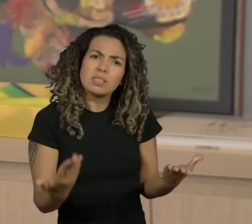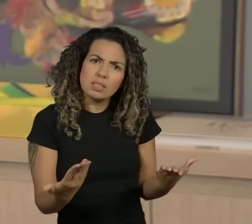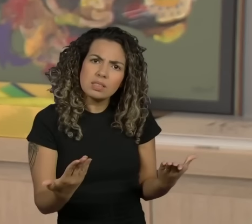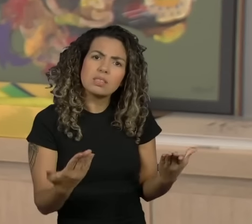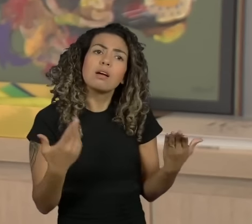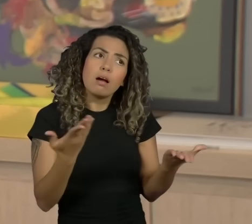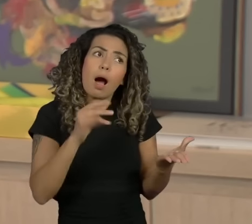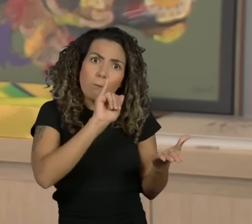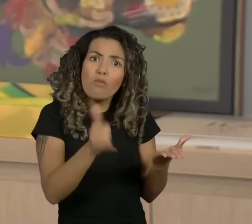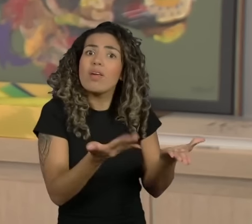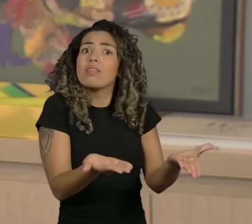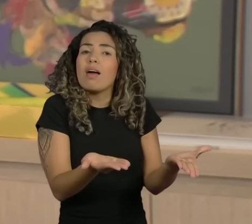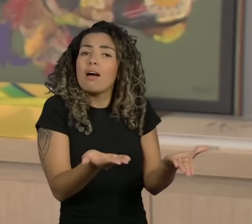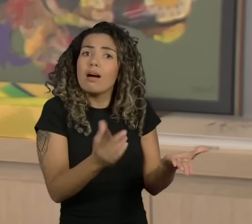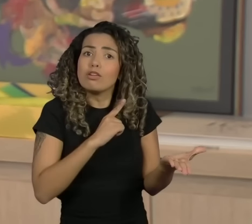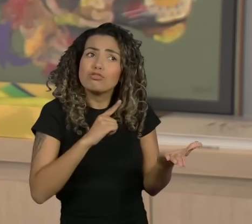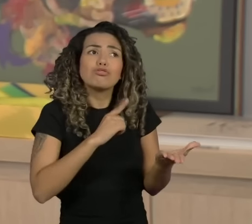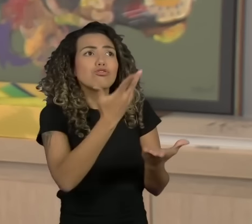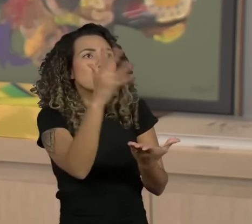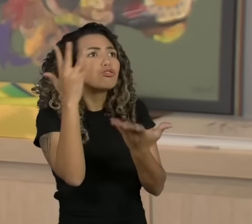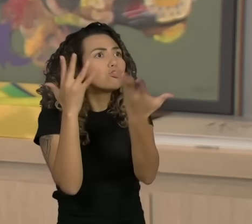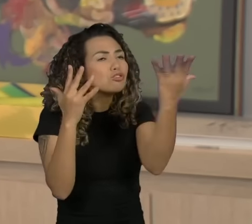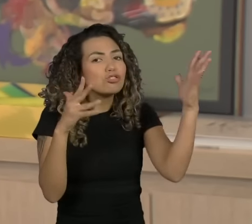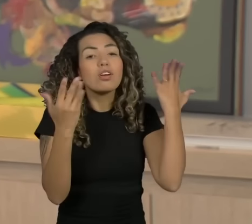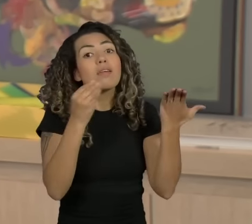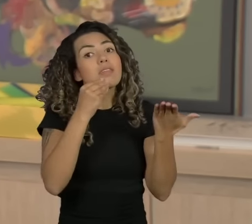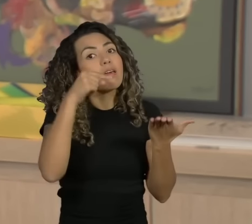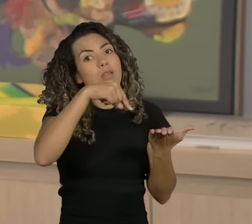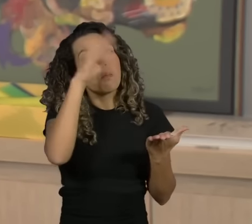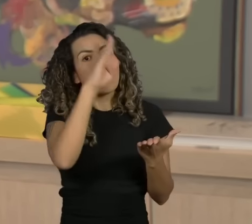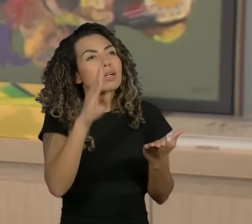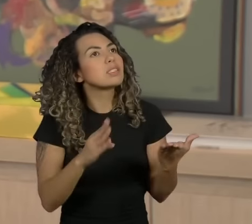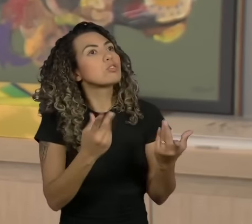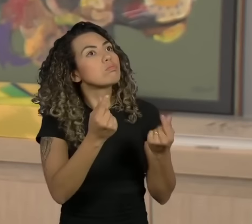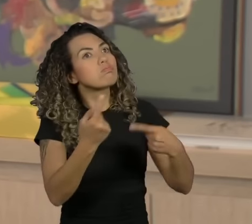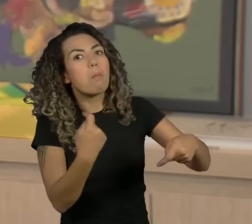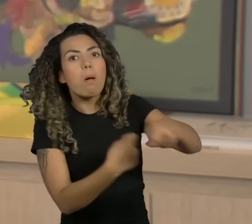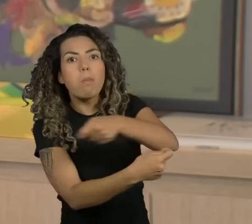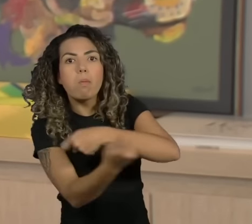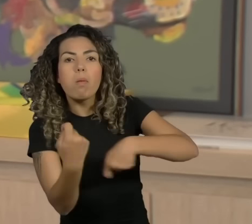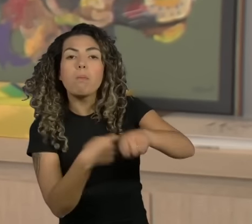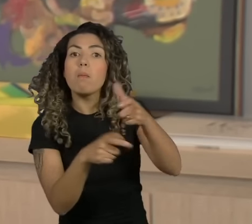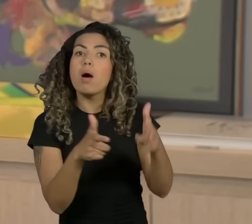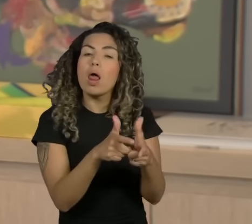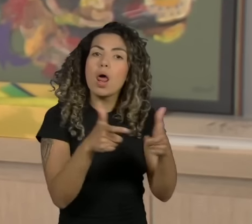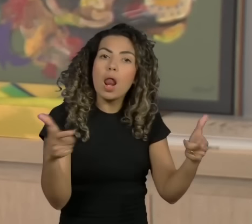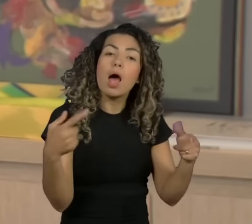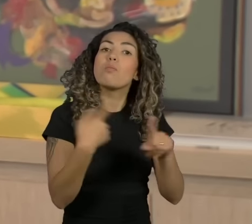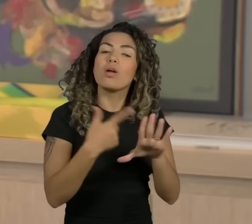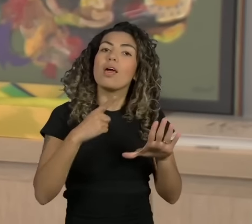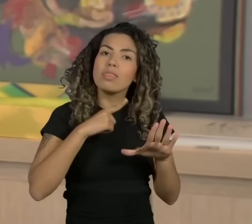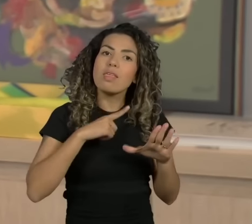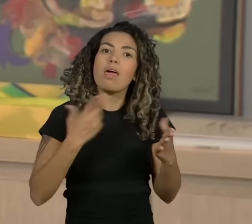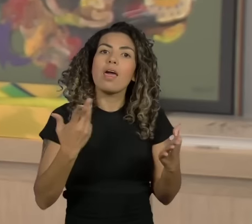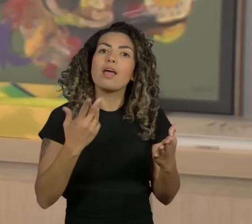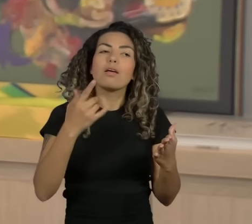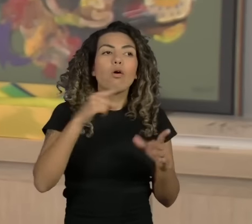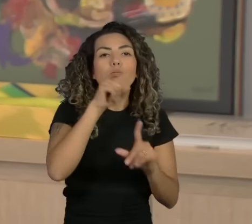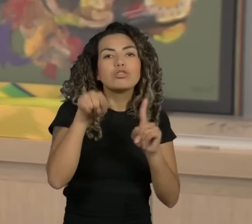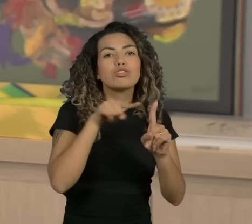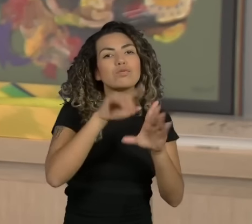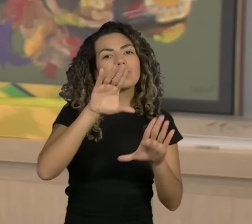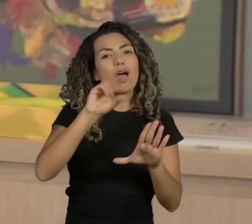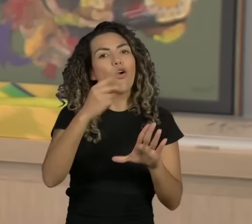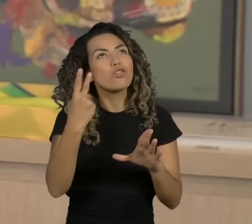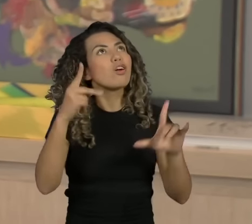vantagem com isso, seja para a evolução do país, econômica, com crédito de carbono, crédito de biodiversidade, seja o que